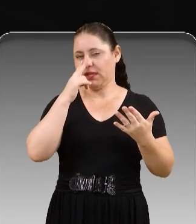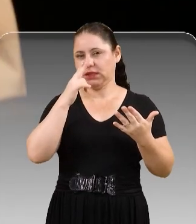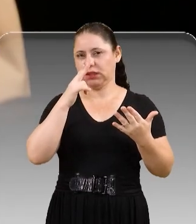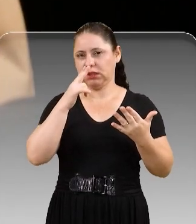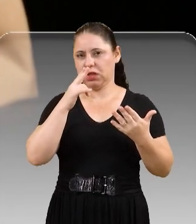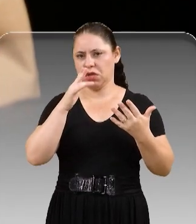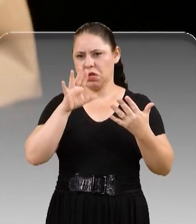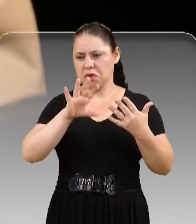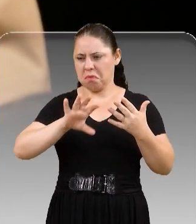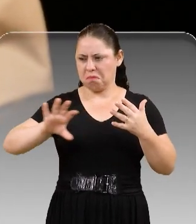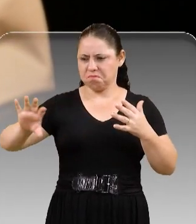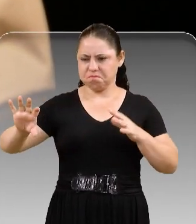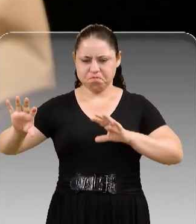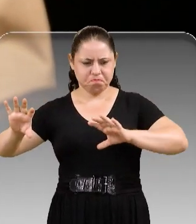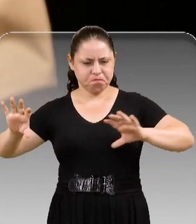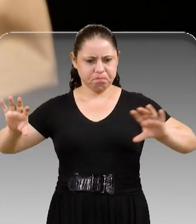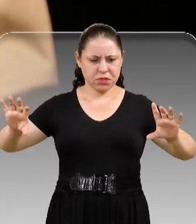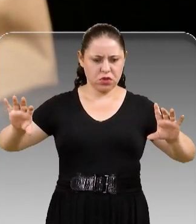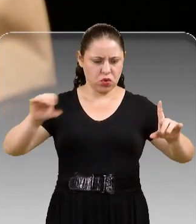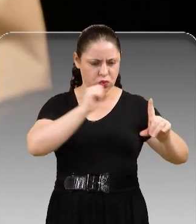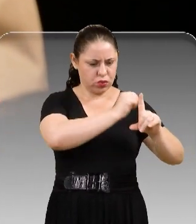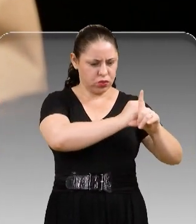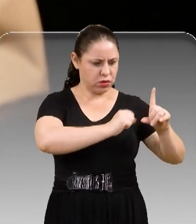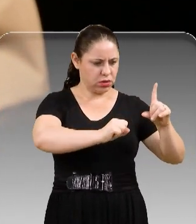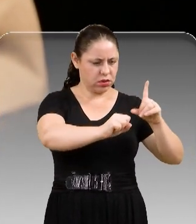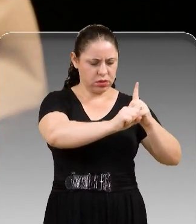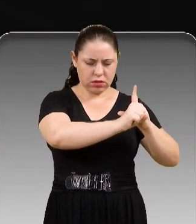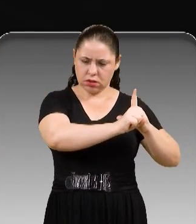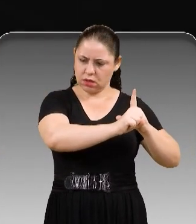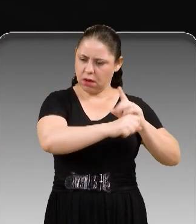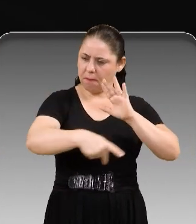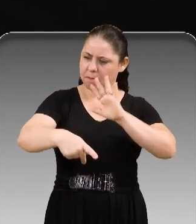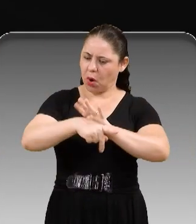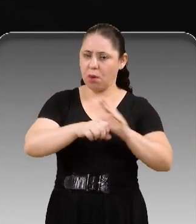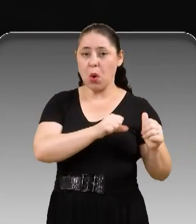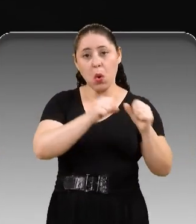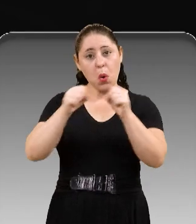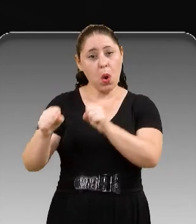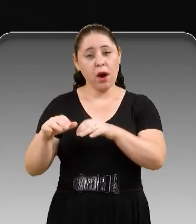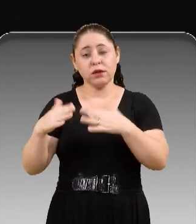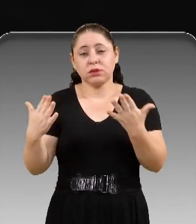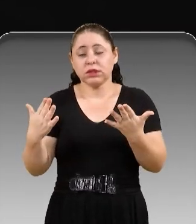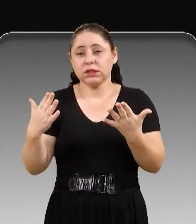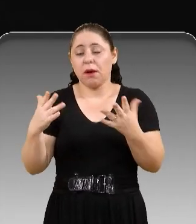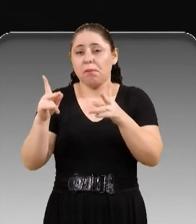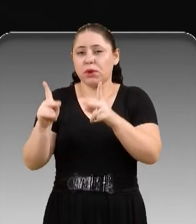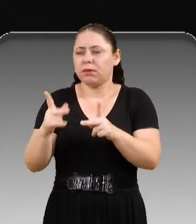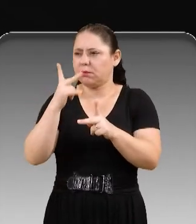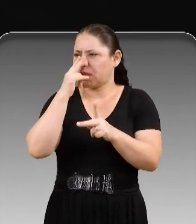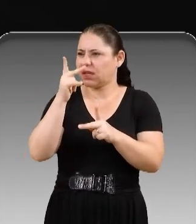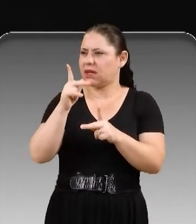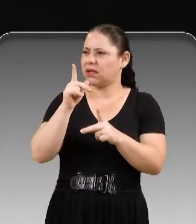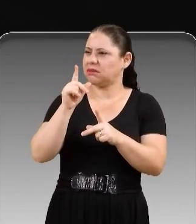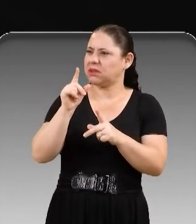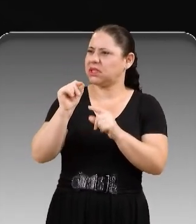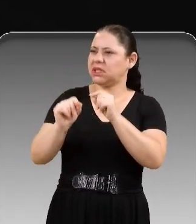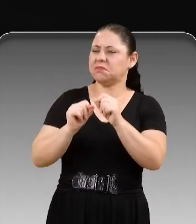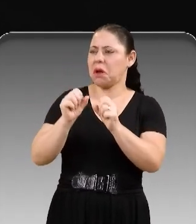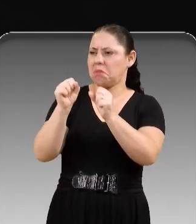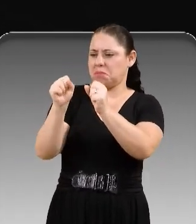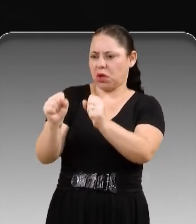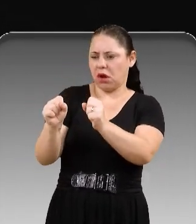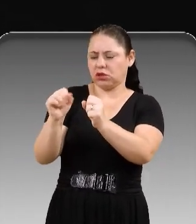grande entre a sociedade e o próprio poder, né? E quando a gente fala de poder, parece que estar no poder já